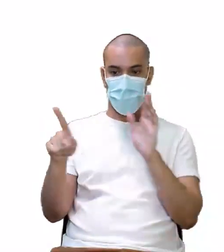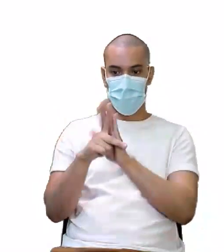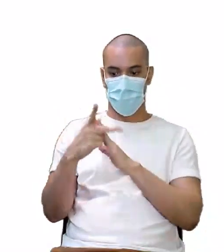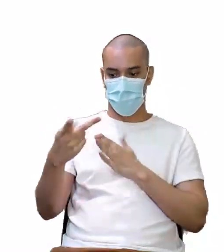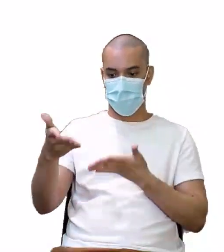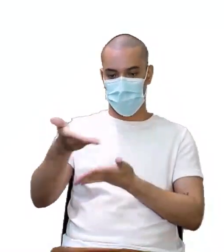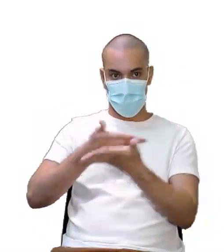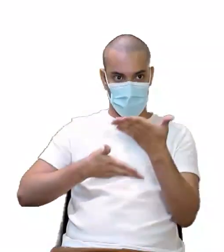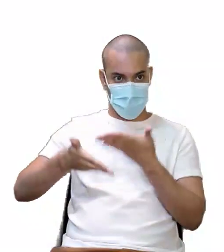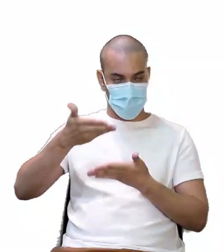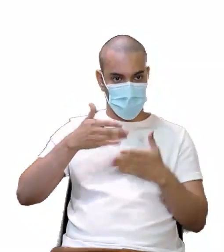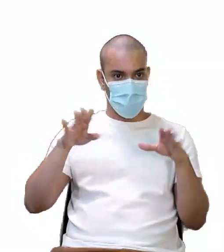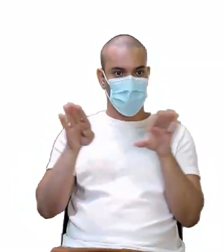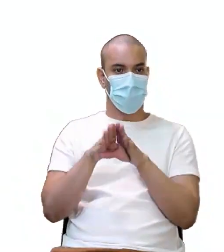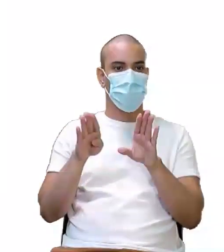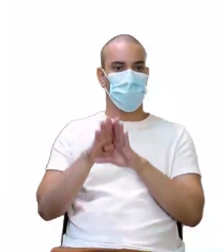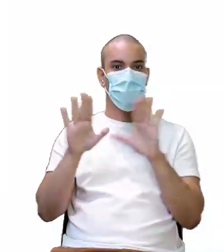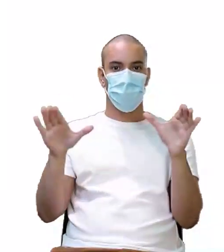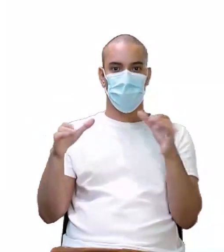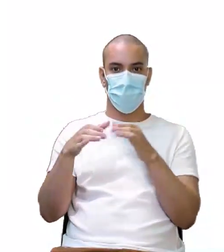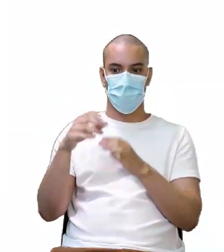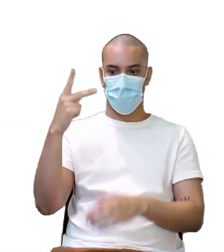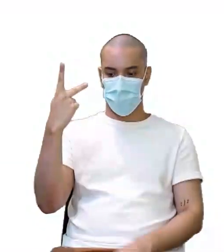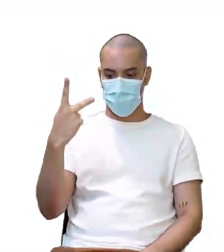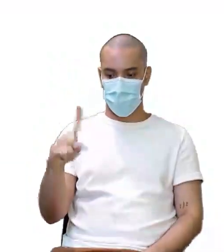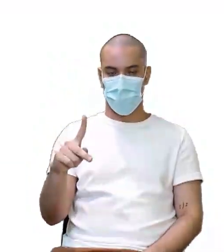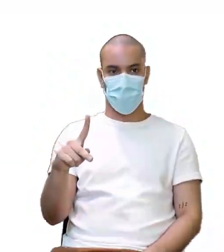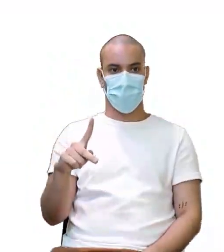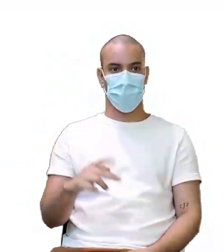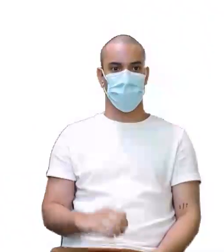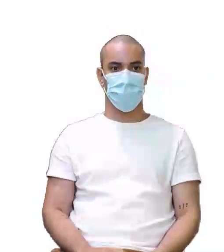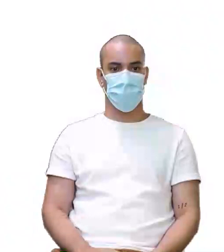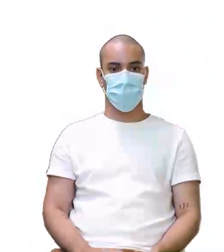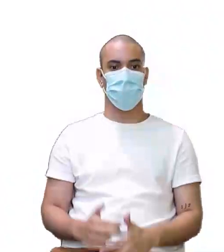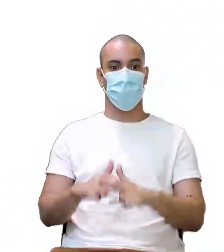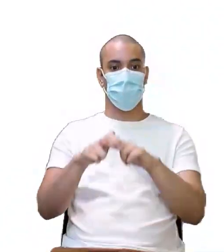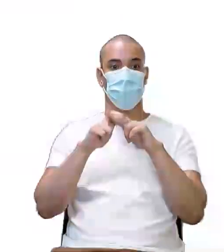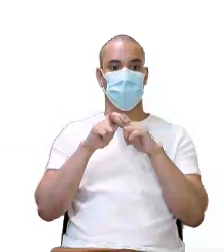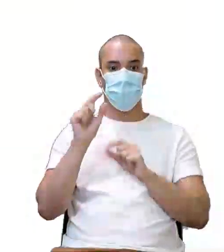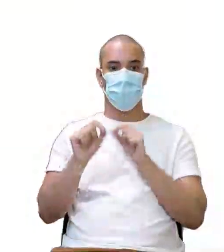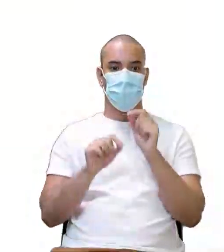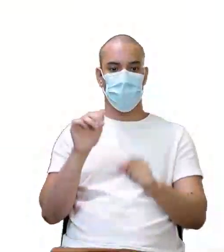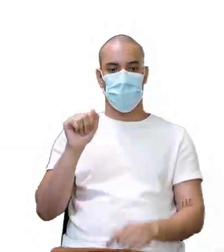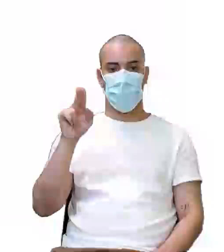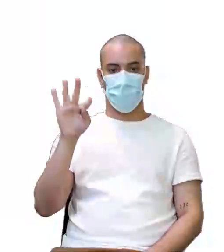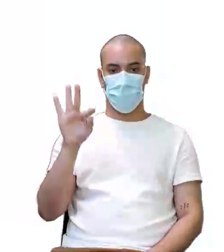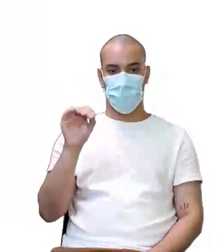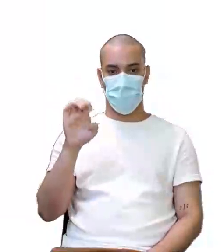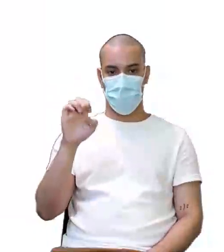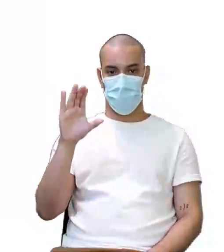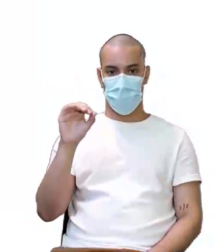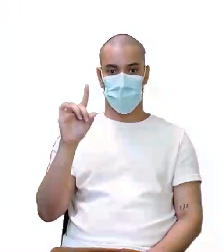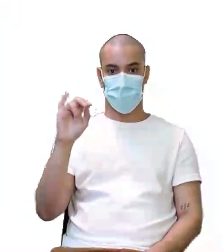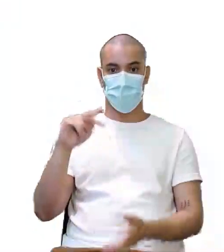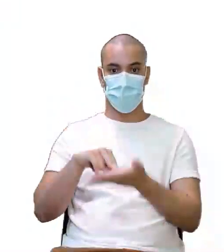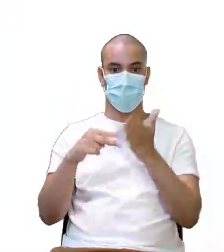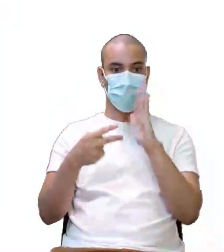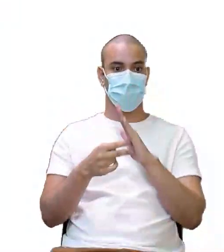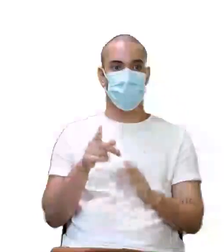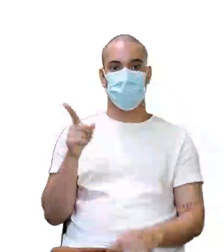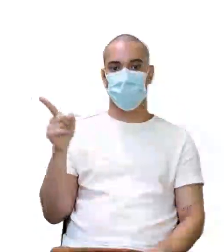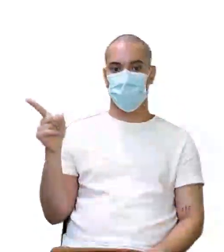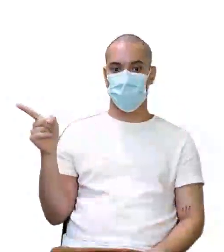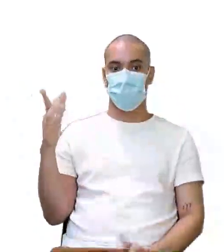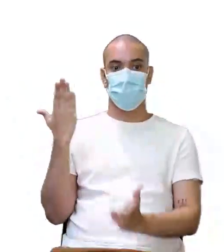né? A interação entre eles e a dinâmica de vida. Então, a autoecologia, ela vai ser o quê?